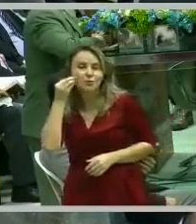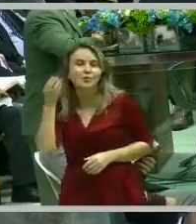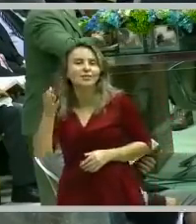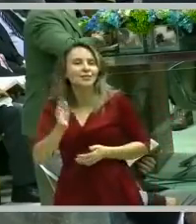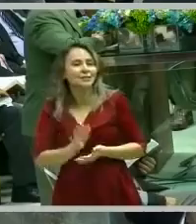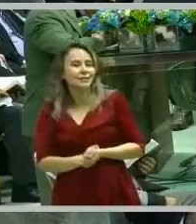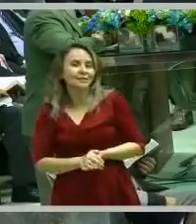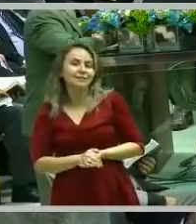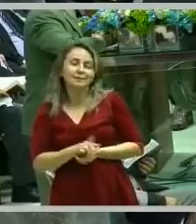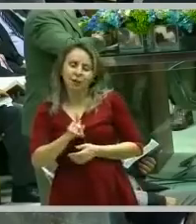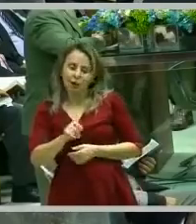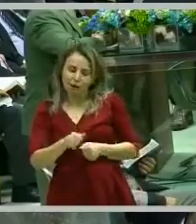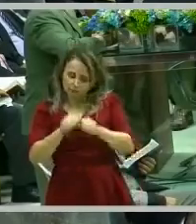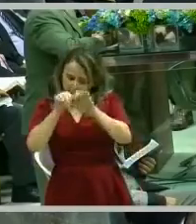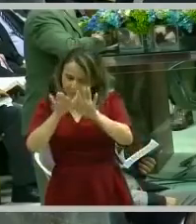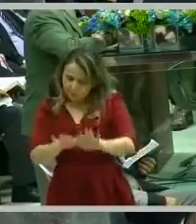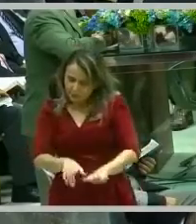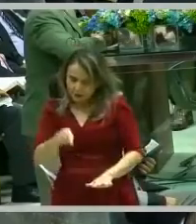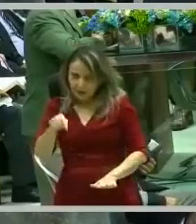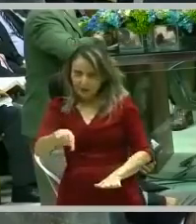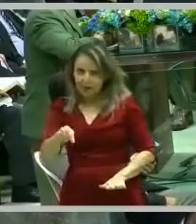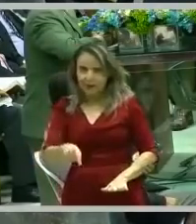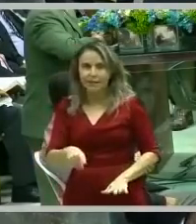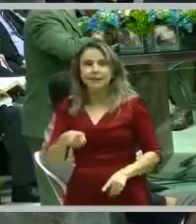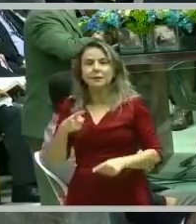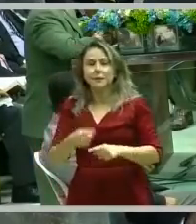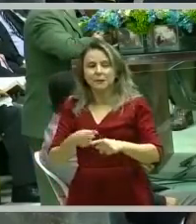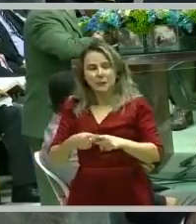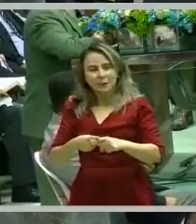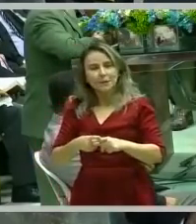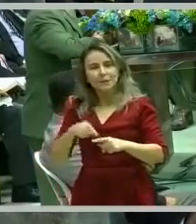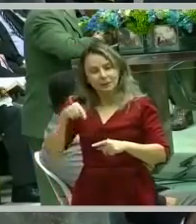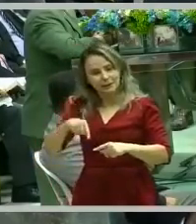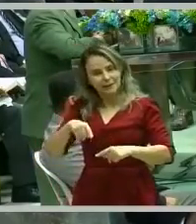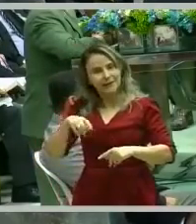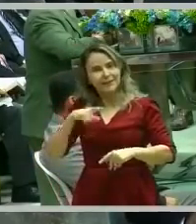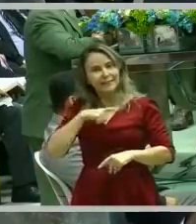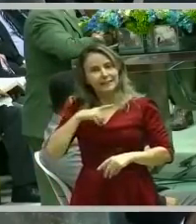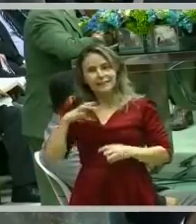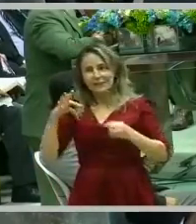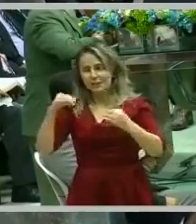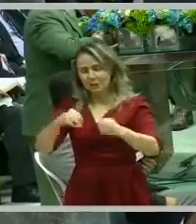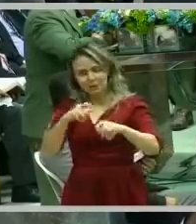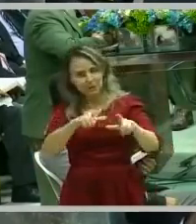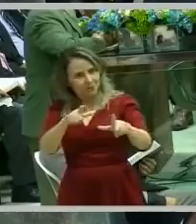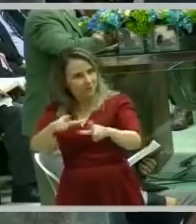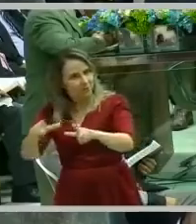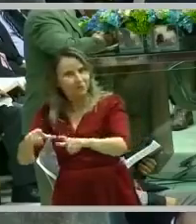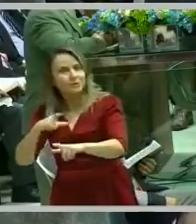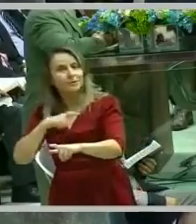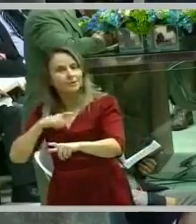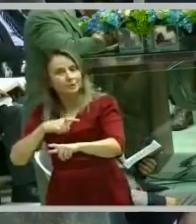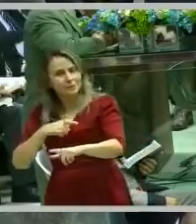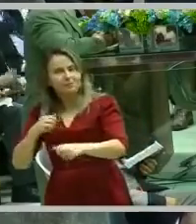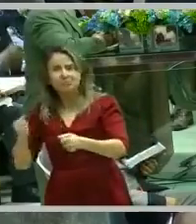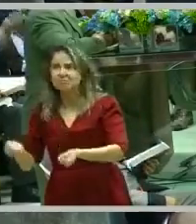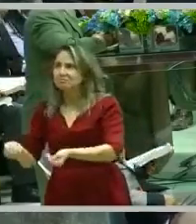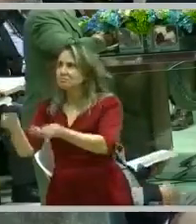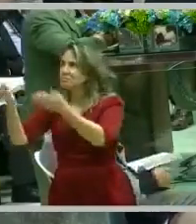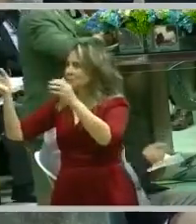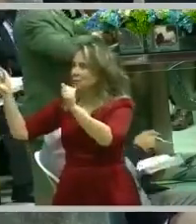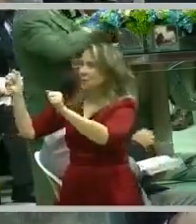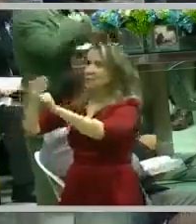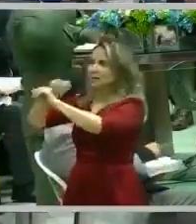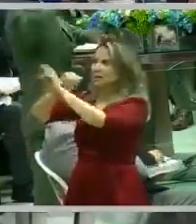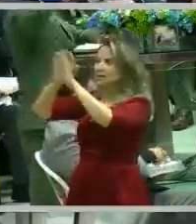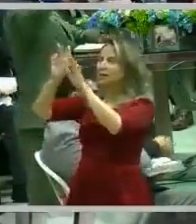Homem, fica aqui mesmo que Eliabe tem em todo canto. Dá glória a Deus e vence, Eliabe. Quem pode dar glória é o nome de Jesus